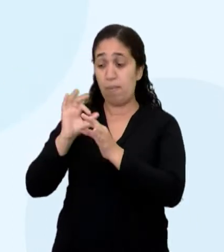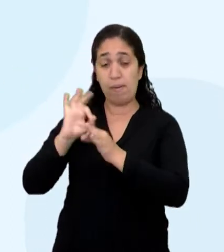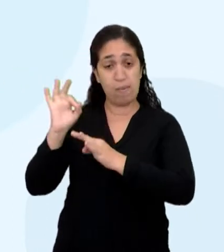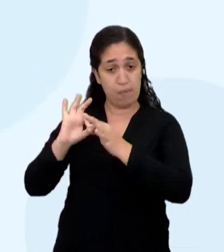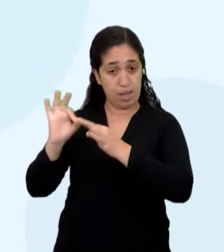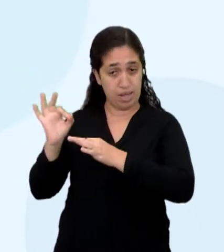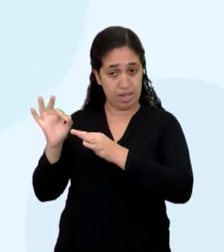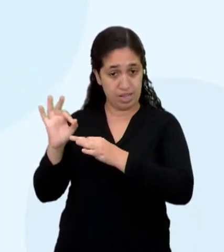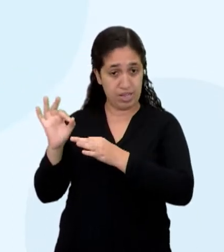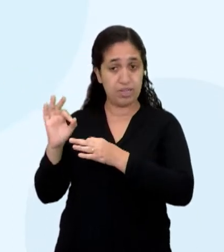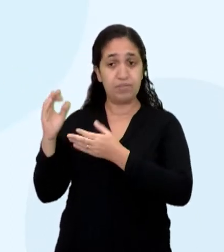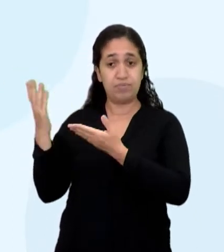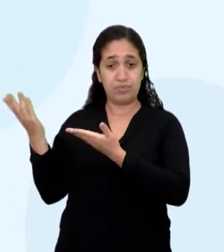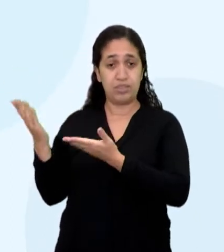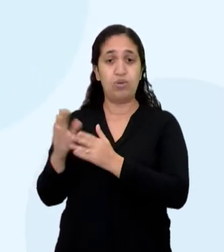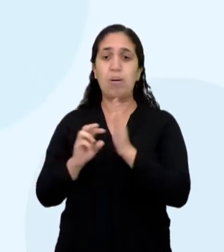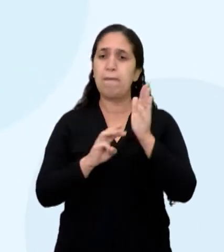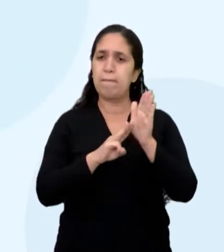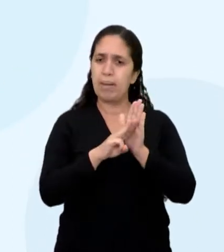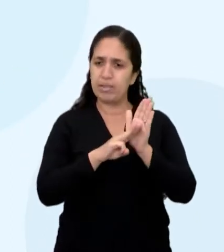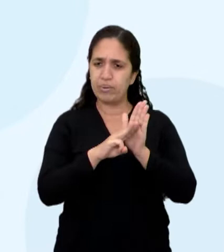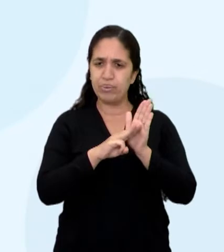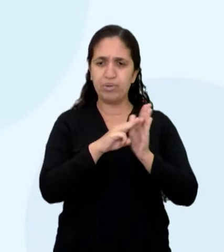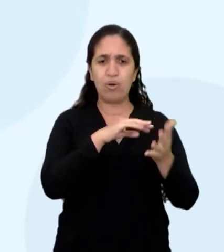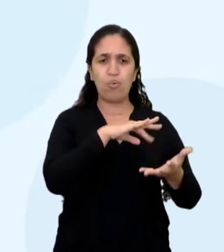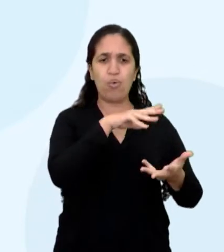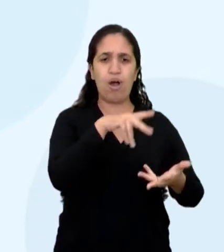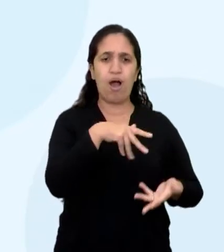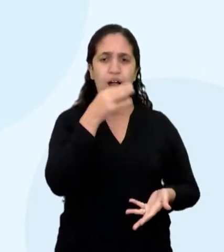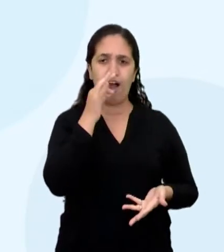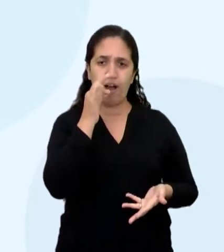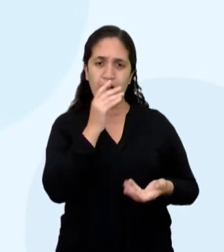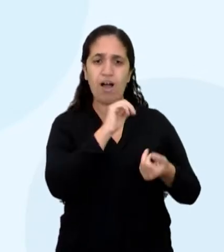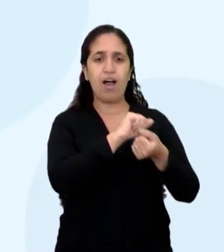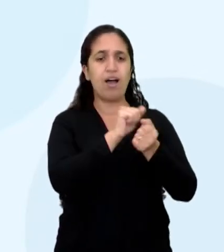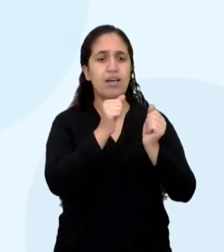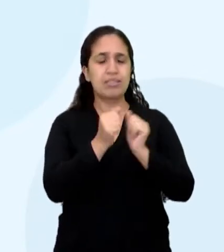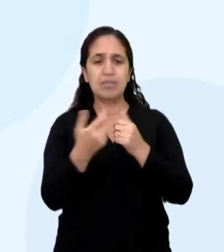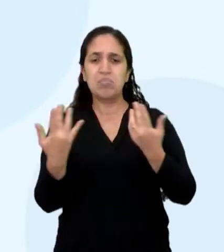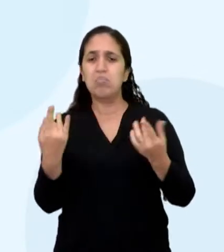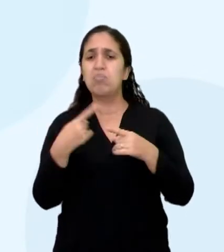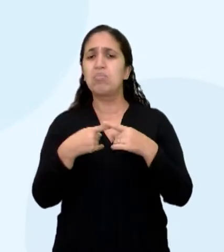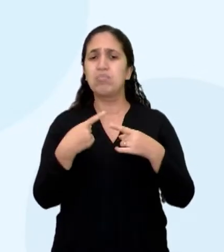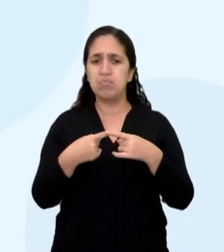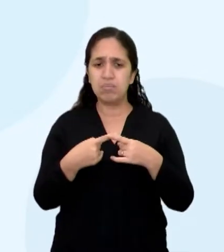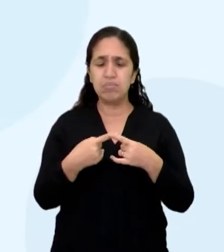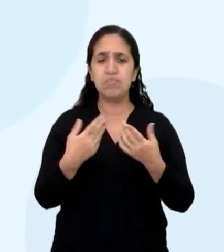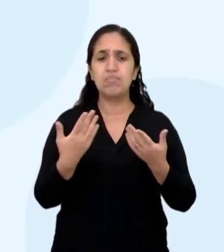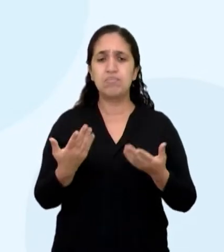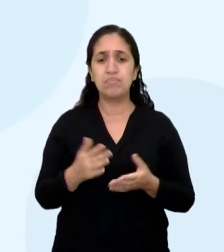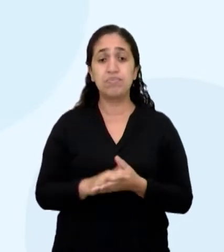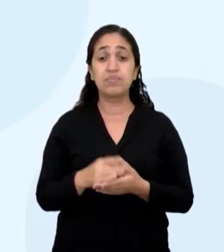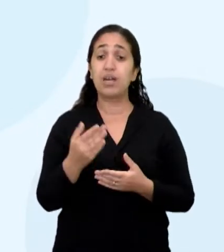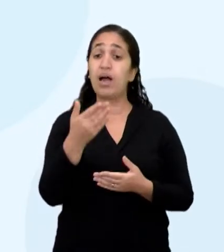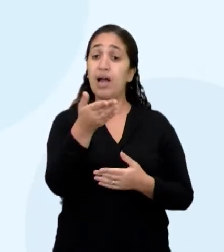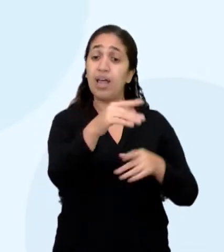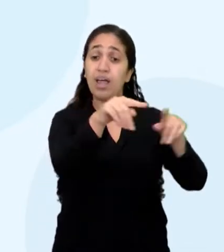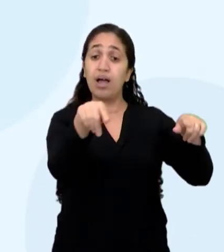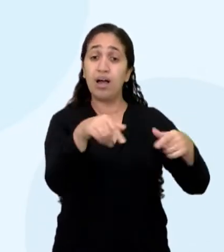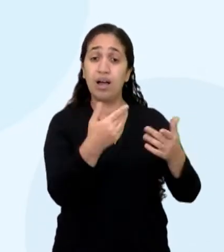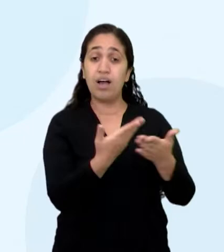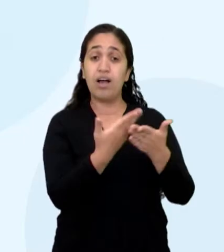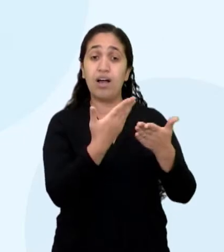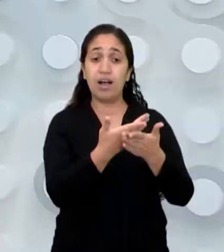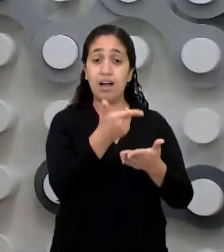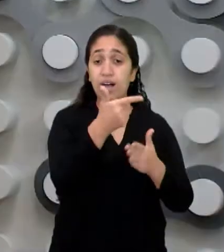Vamos fazer a nossa aula na metodologia Word Café adaptada. Por que eu falo adaptada? Porque aí na sala de aula, aí